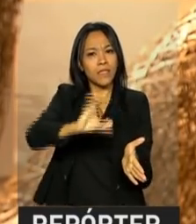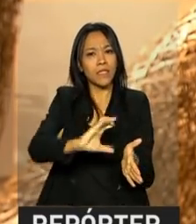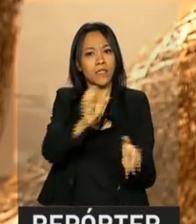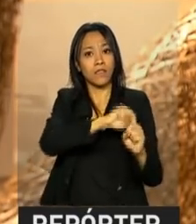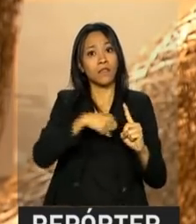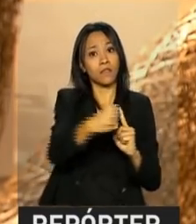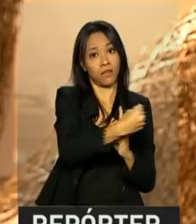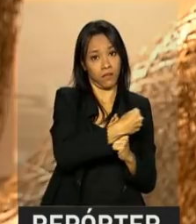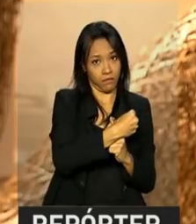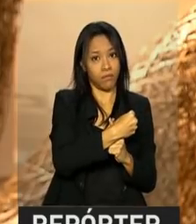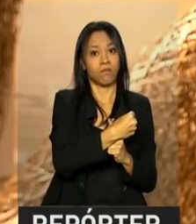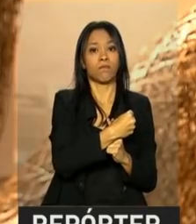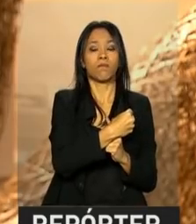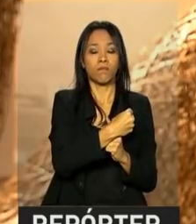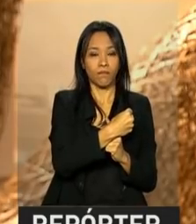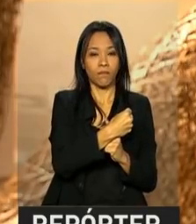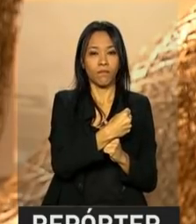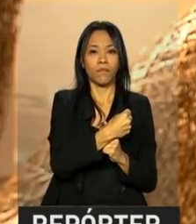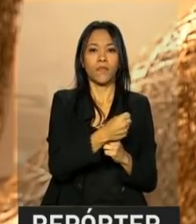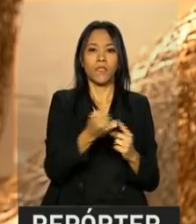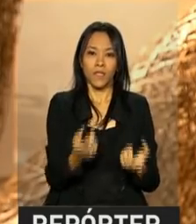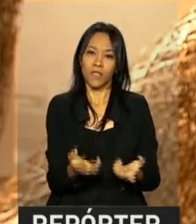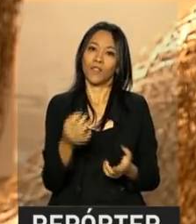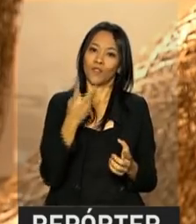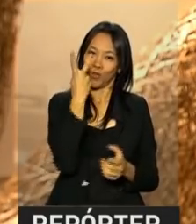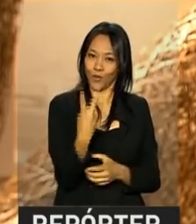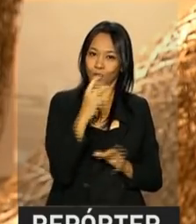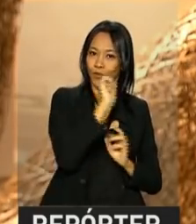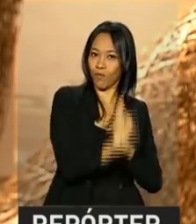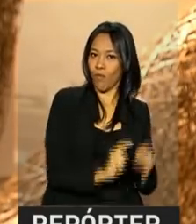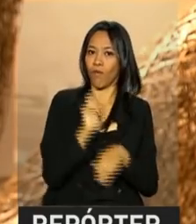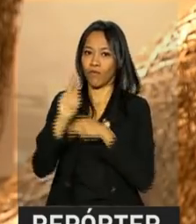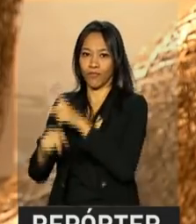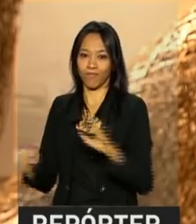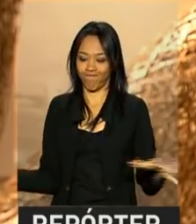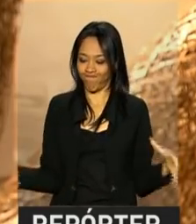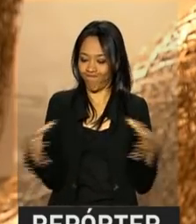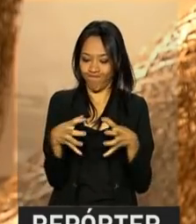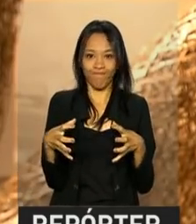social entre os dois povos. E